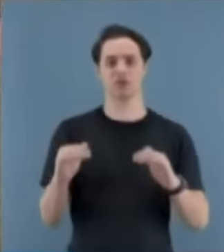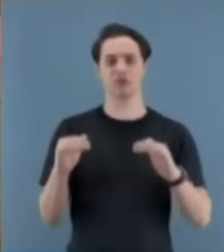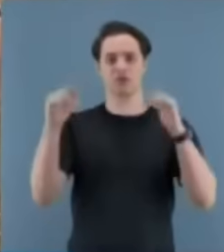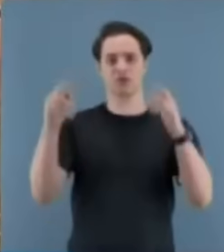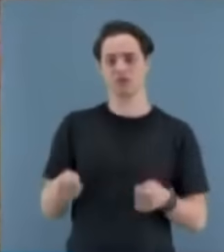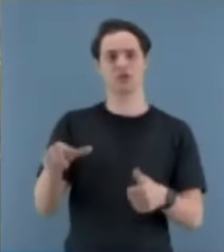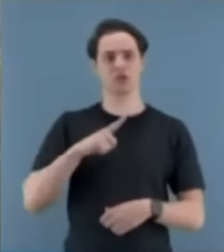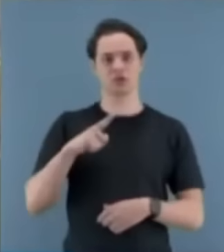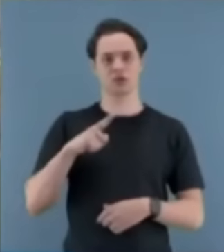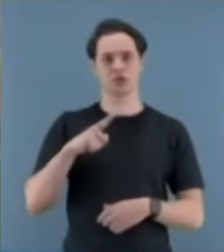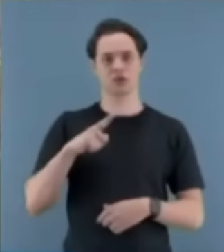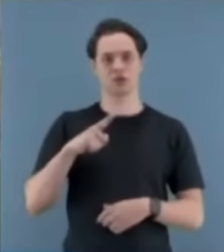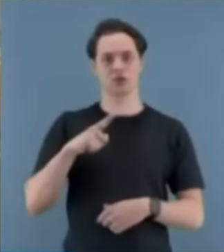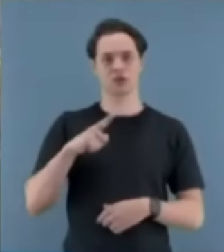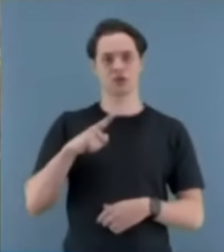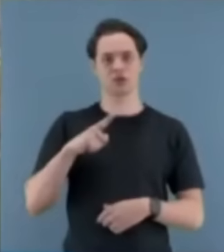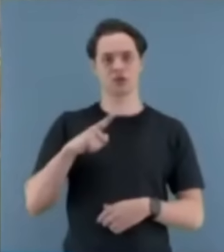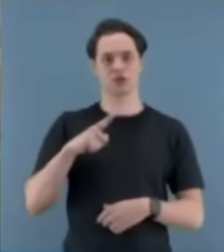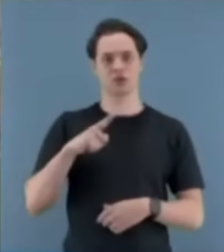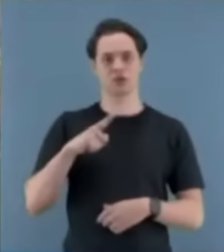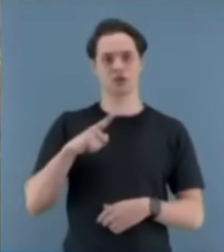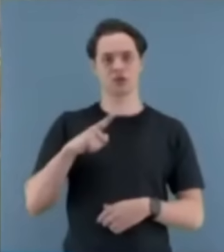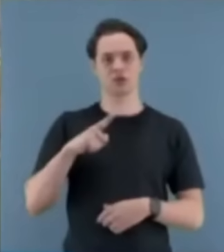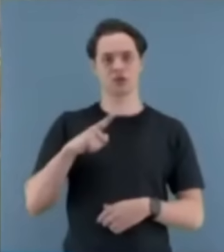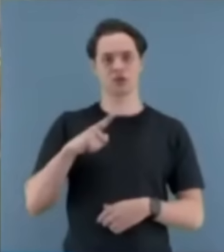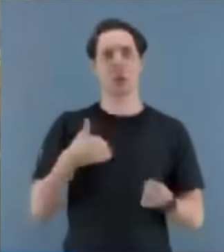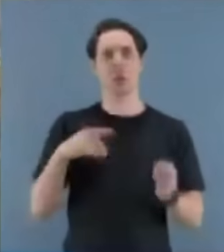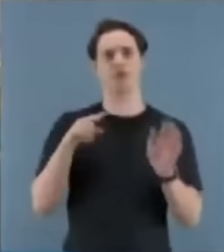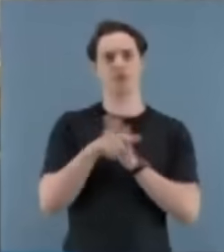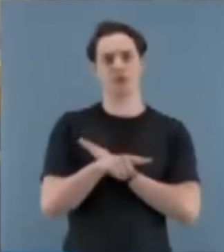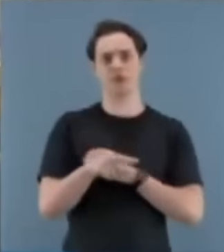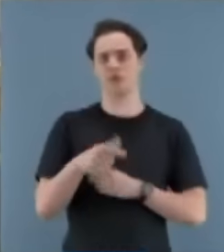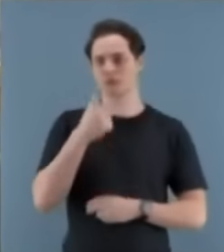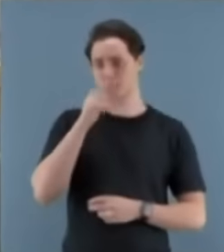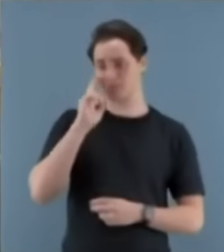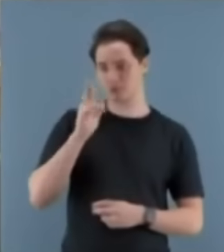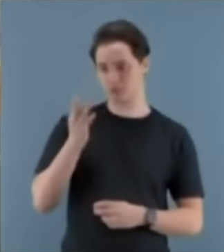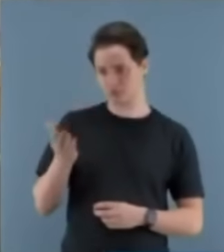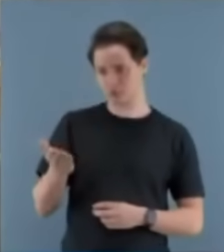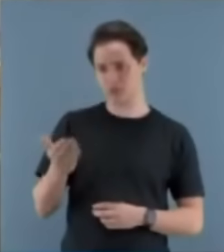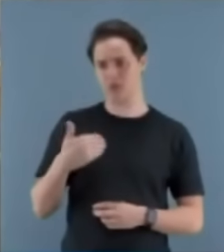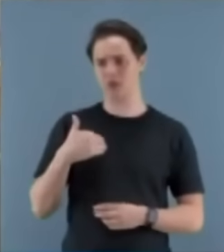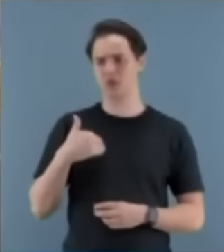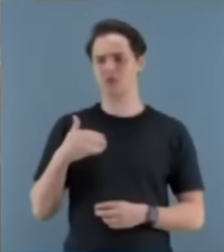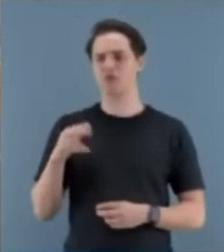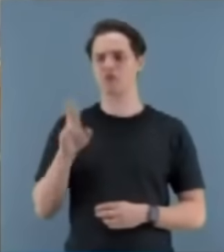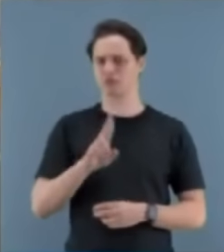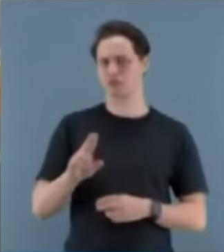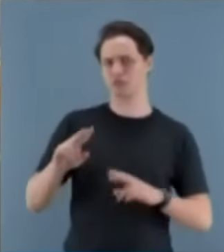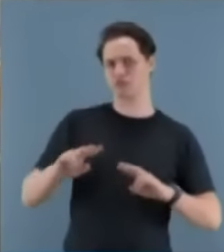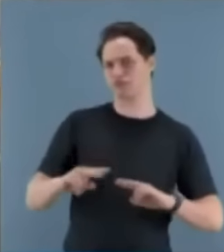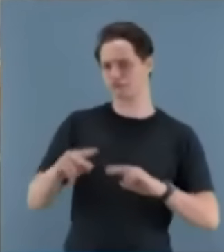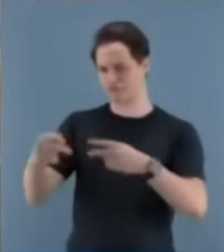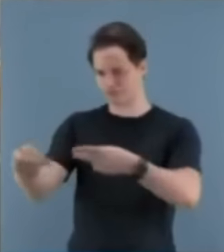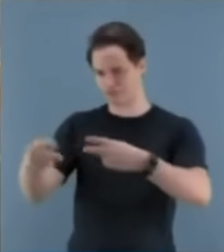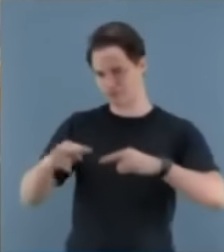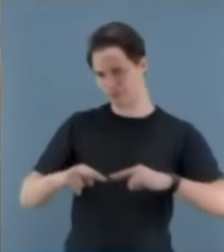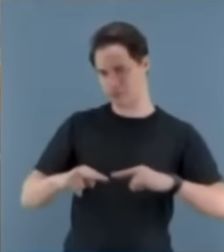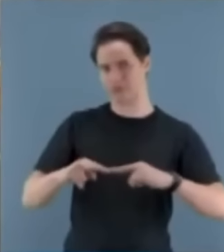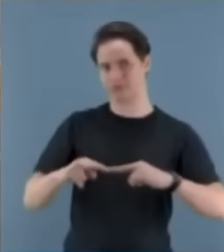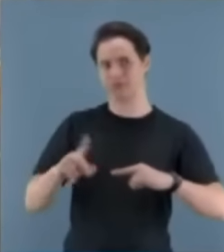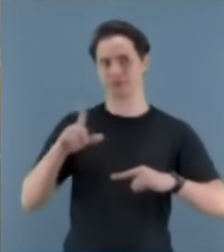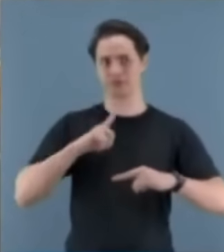autorização para que se haja a investigação nessa linha. Então, eu pergunto ao senhor. O senhor teve